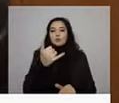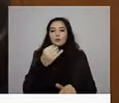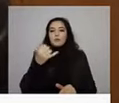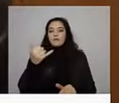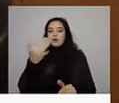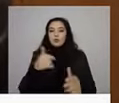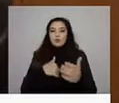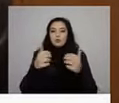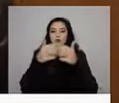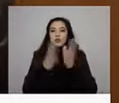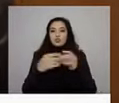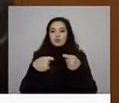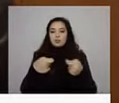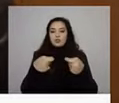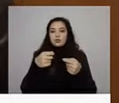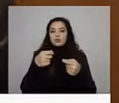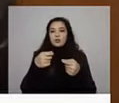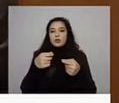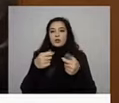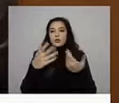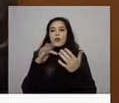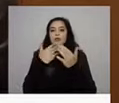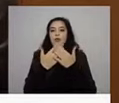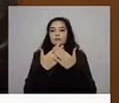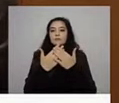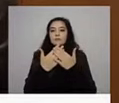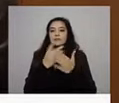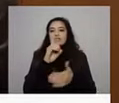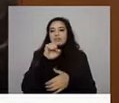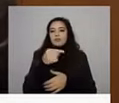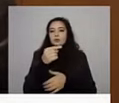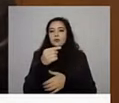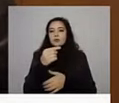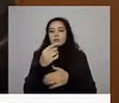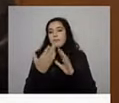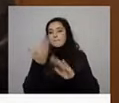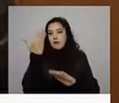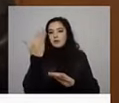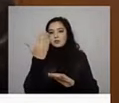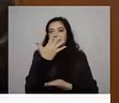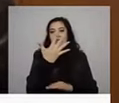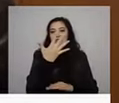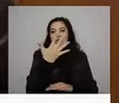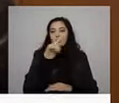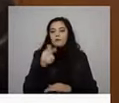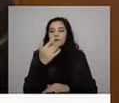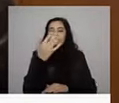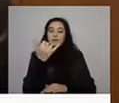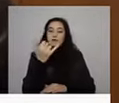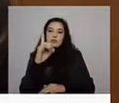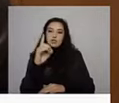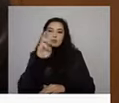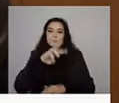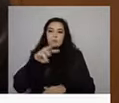total de despesas de capital de 6,9 milhões de euros no total, mais uma vez acima dos 5,26 milhões de euros. E,